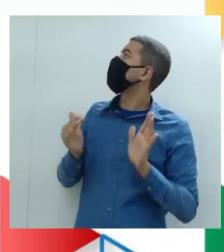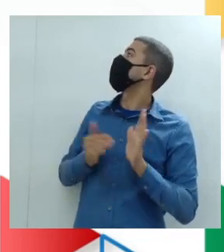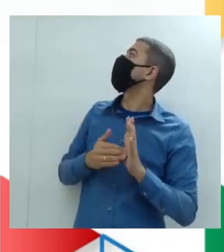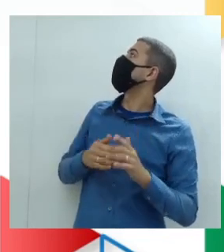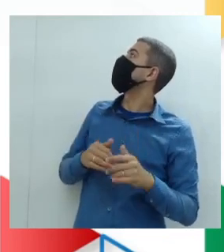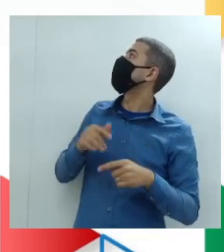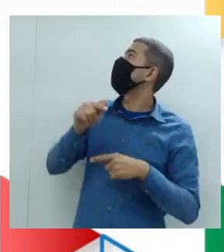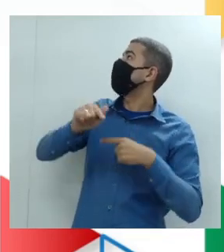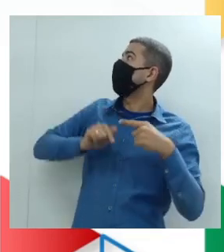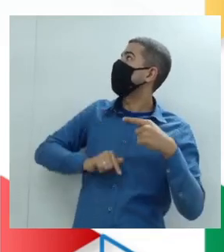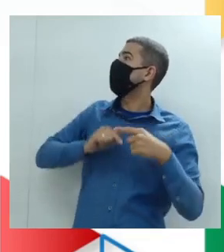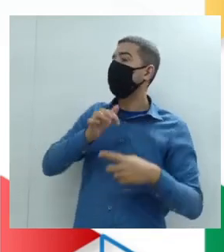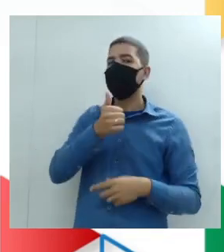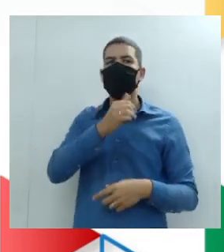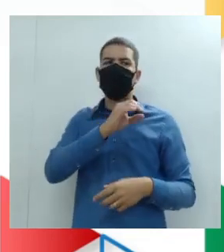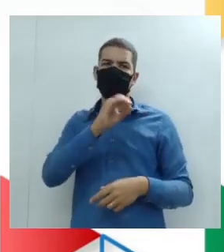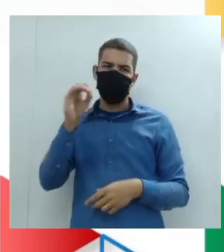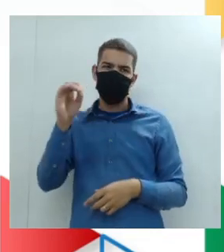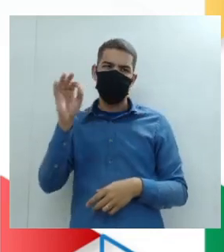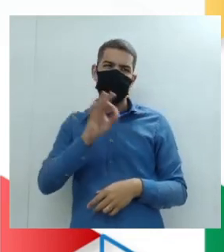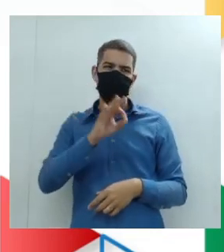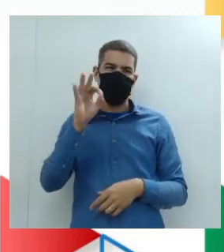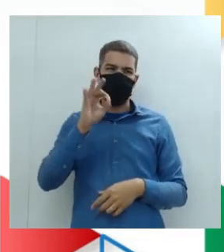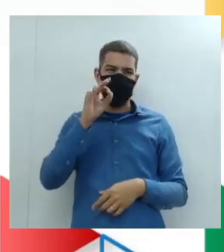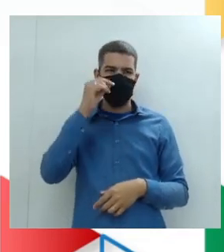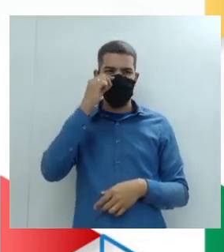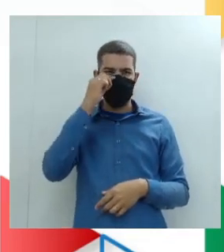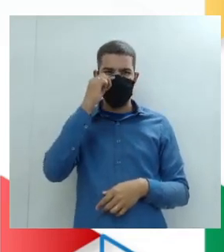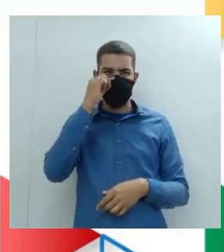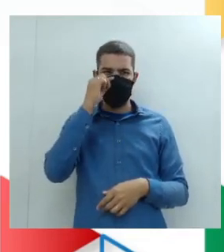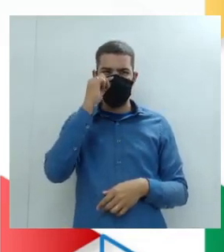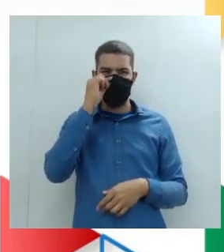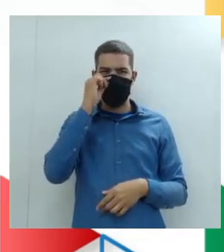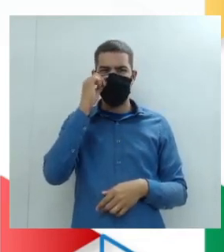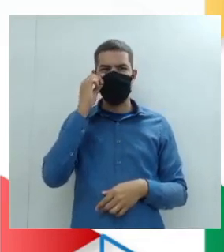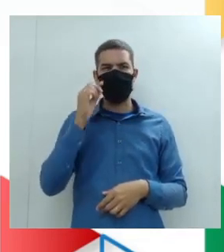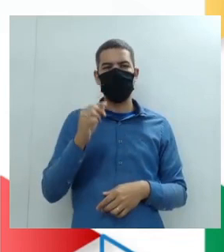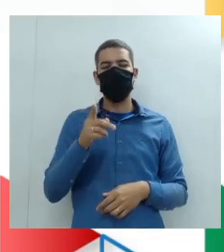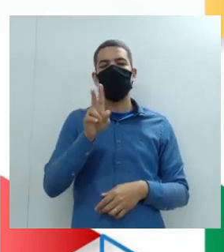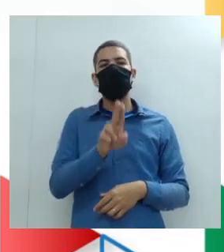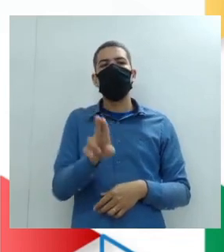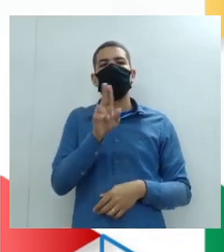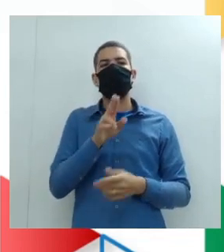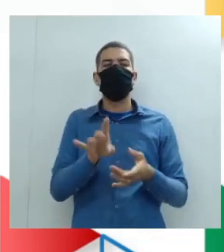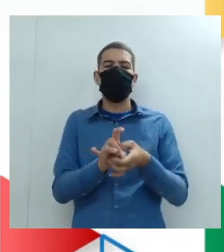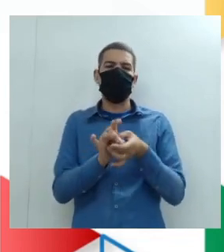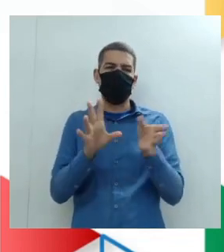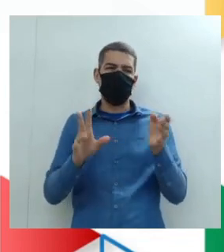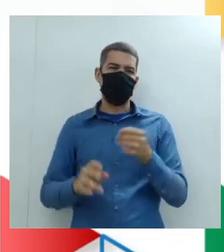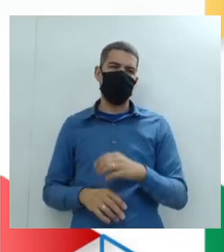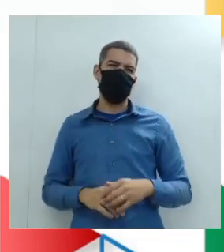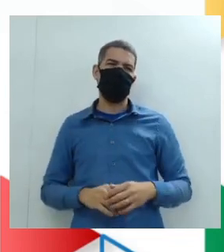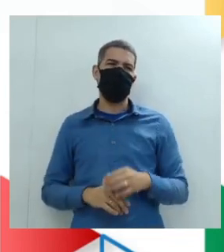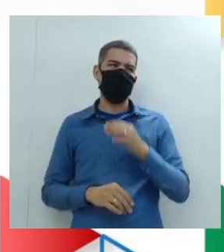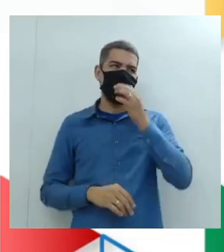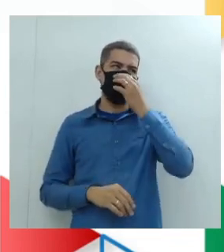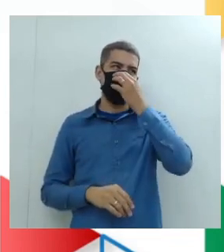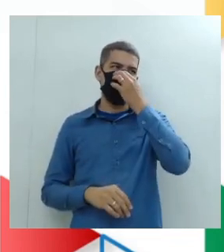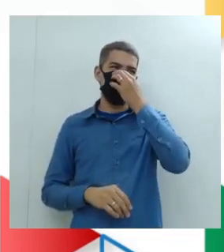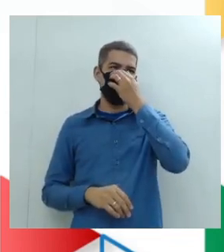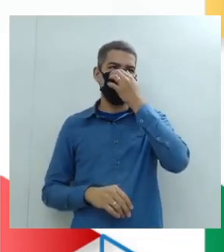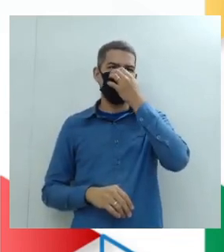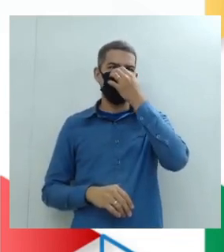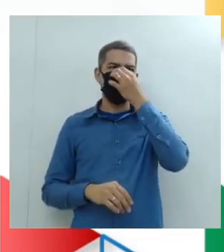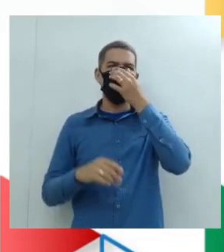aí 100% da carga, 7 sobre 7, bateria completa, celular pronto para ser utilizado, ok? Professor, isso acontece com a